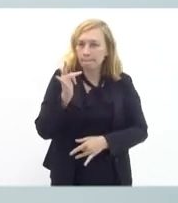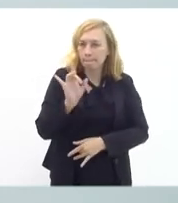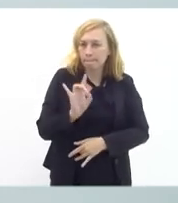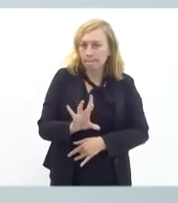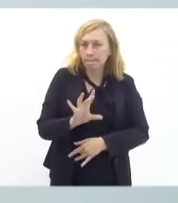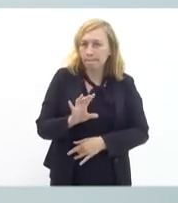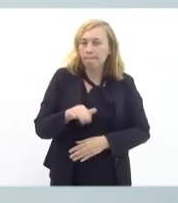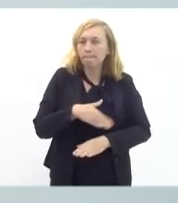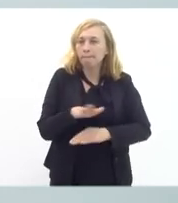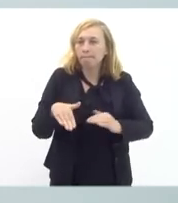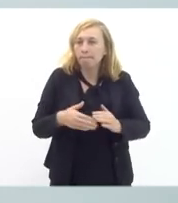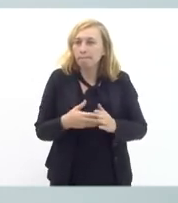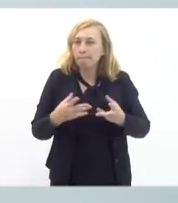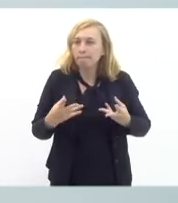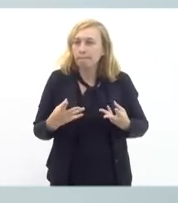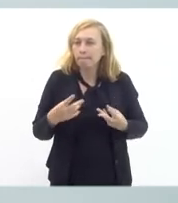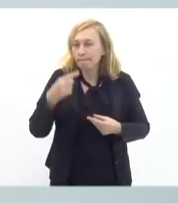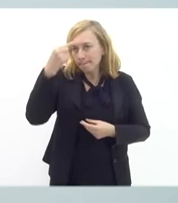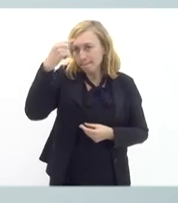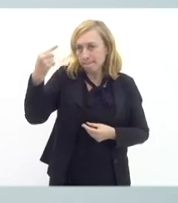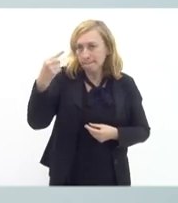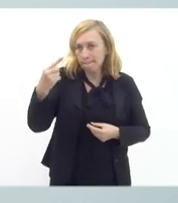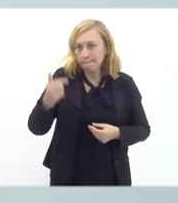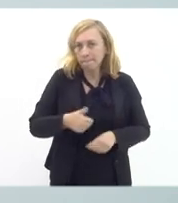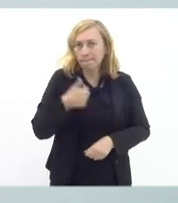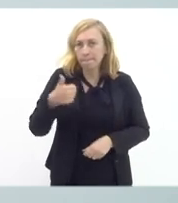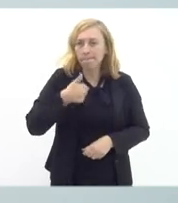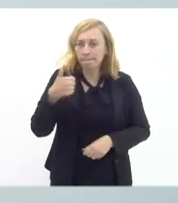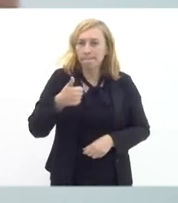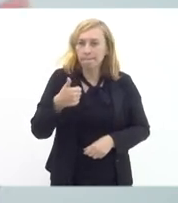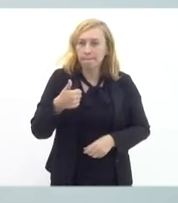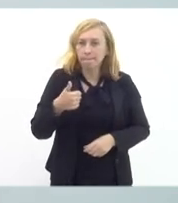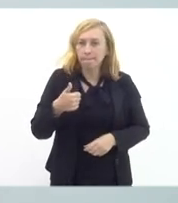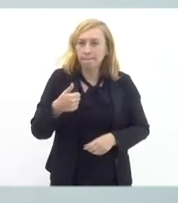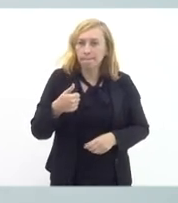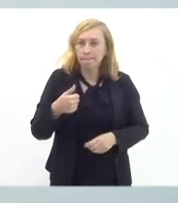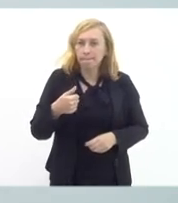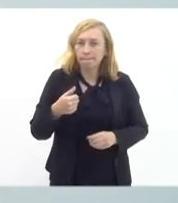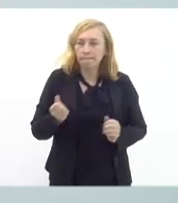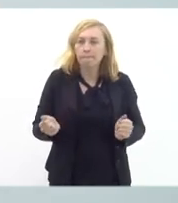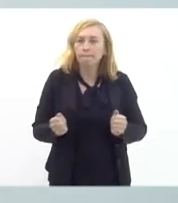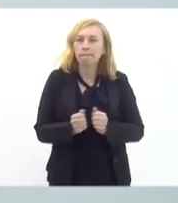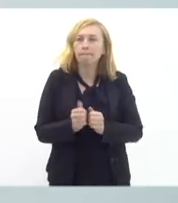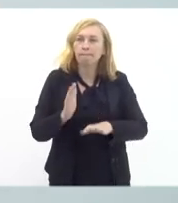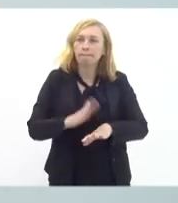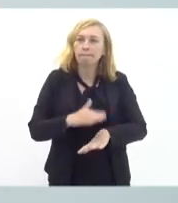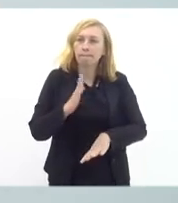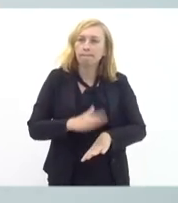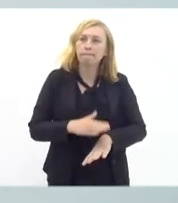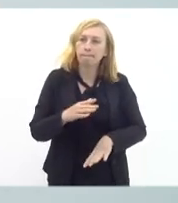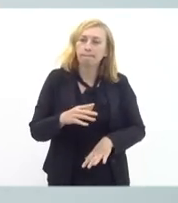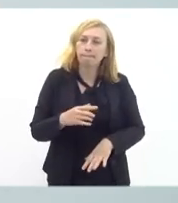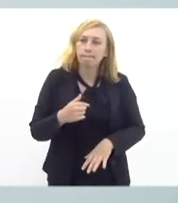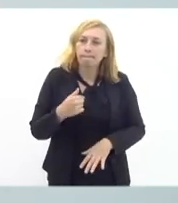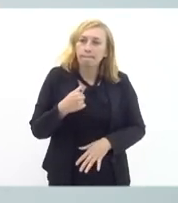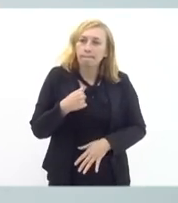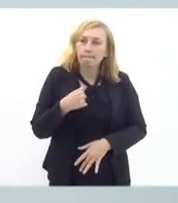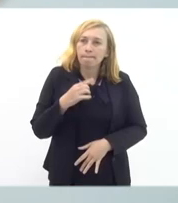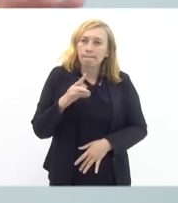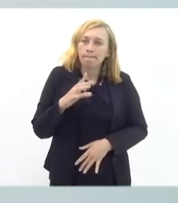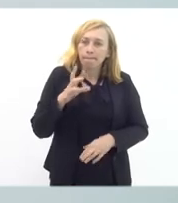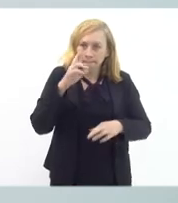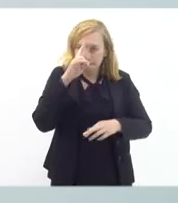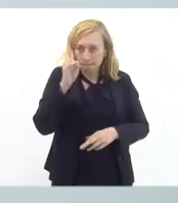Todas as ideias, eu acho que... elas são aprimoradas com quantitativo cada vez maior. E uma delas... pessoas, porque eu não sou dono da